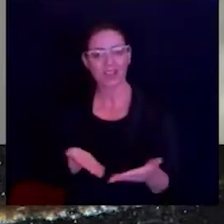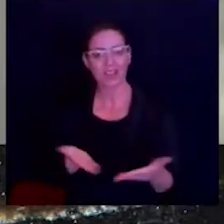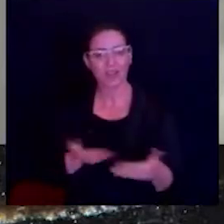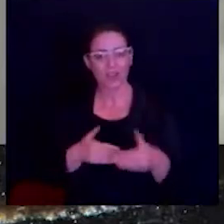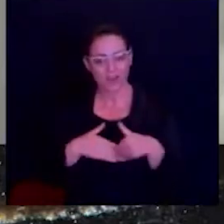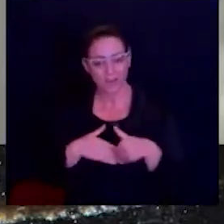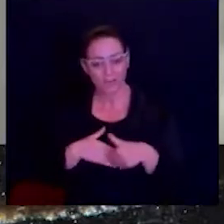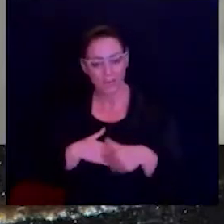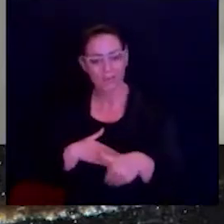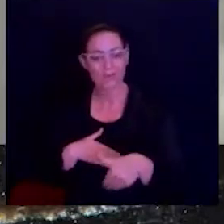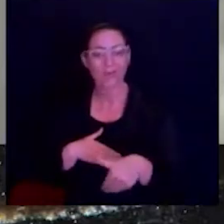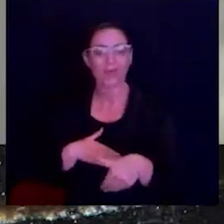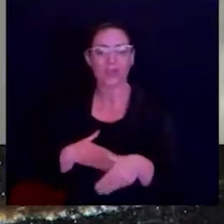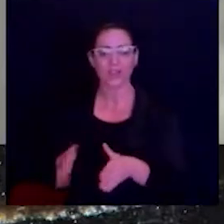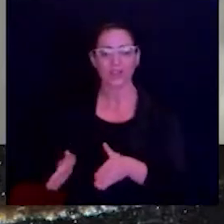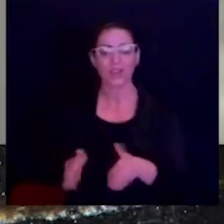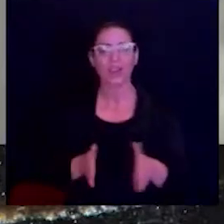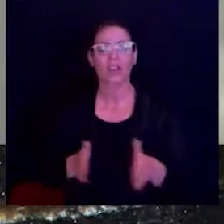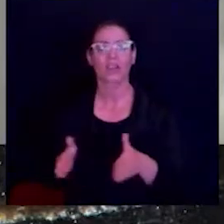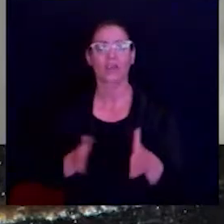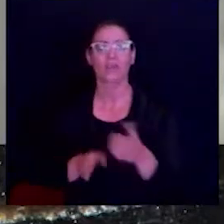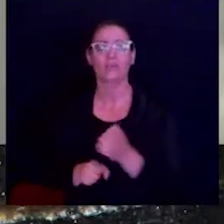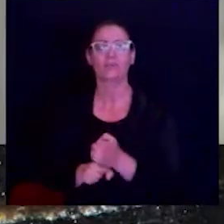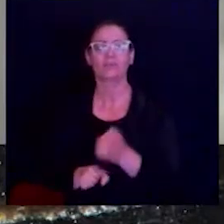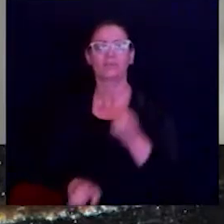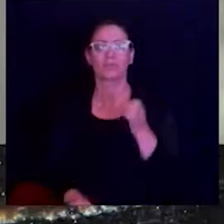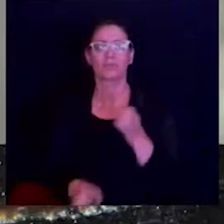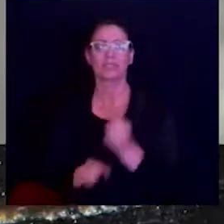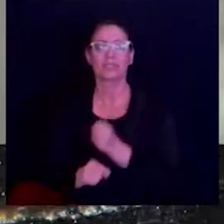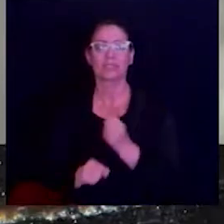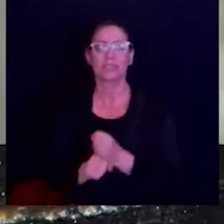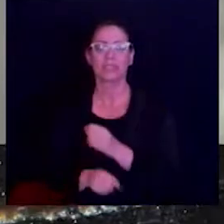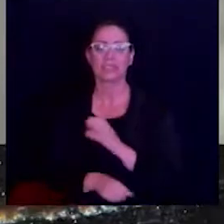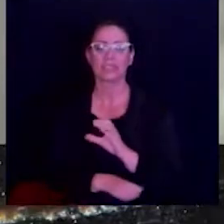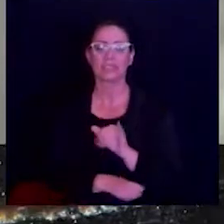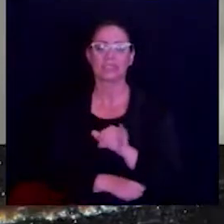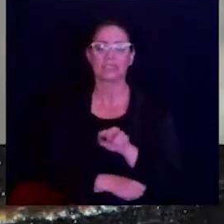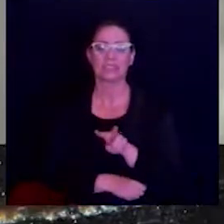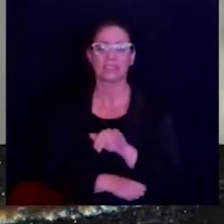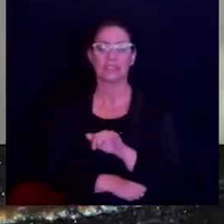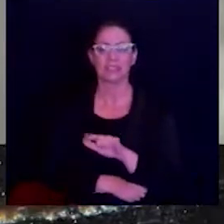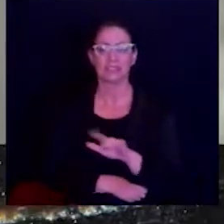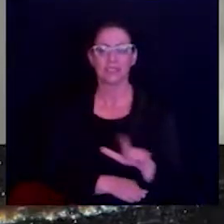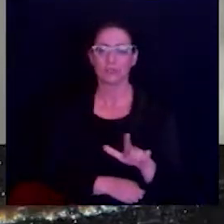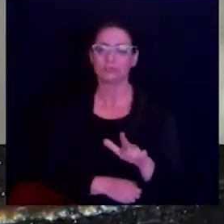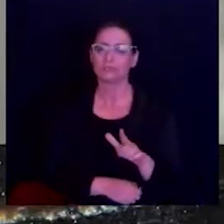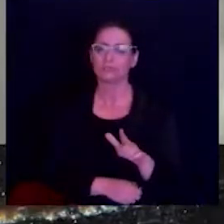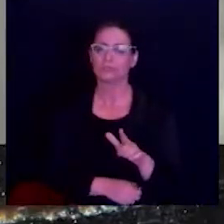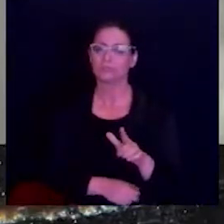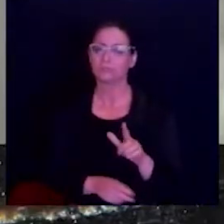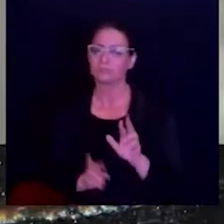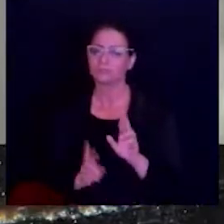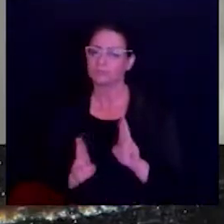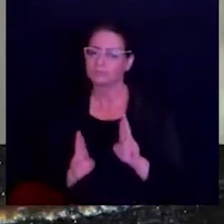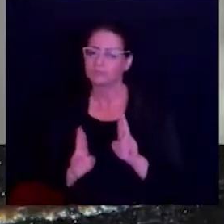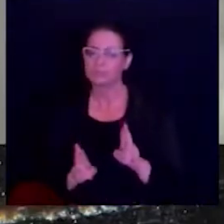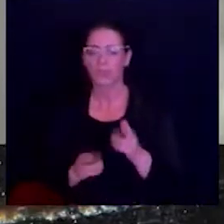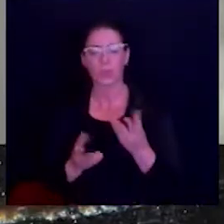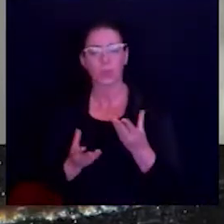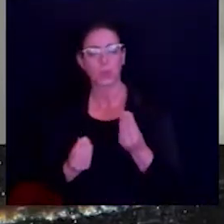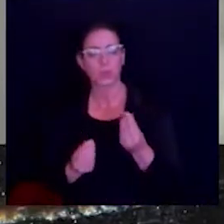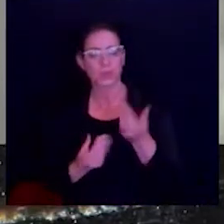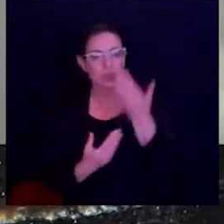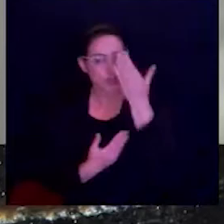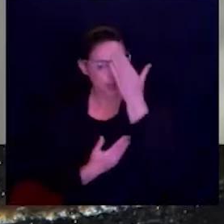e próspera jornada na engenharia civil. Desejo muito, muita sabedoria